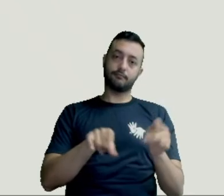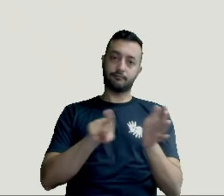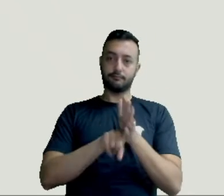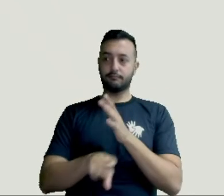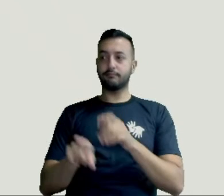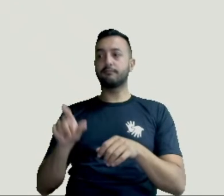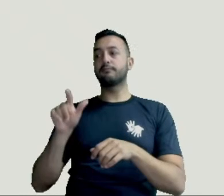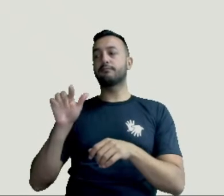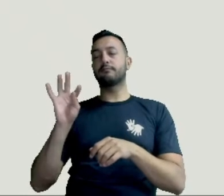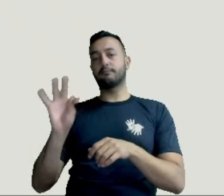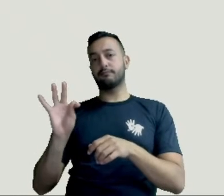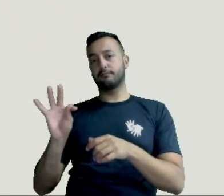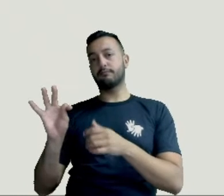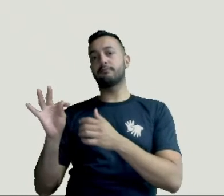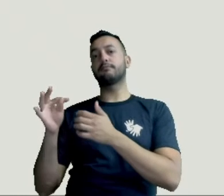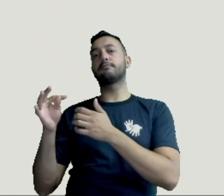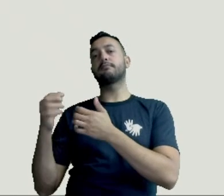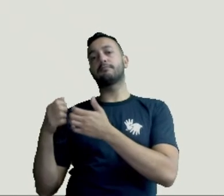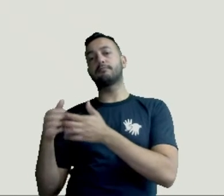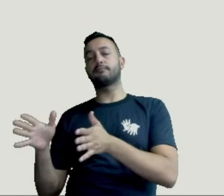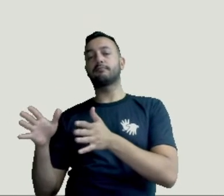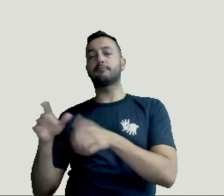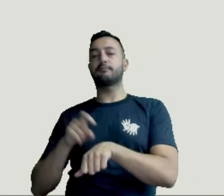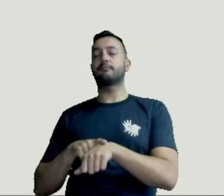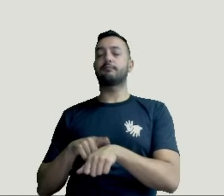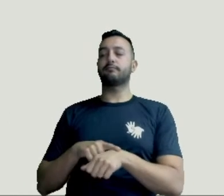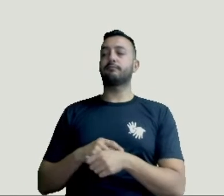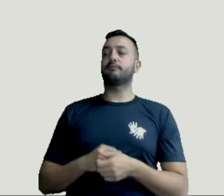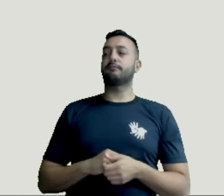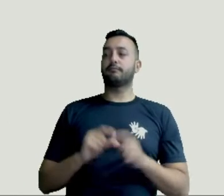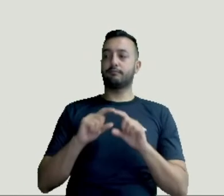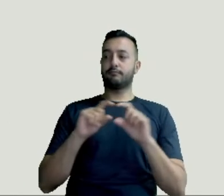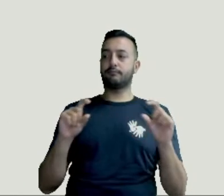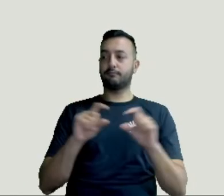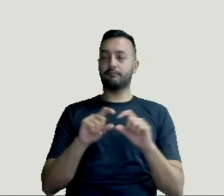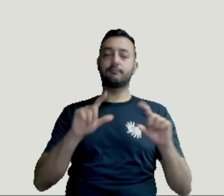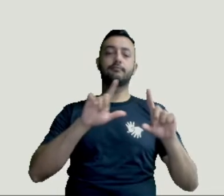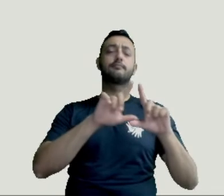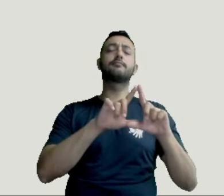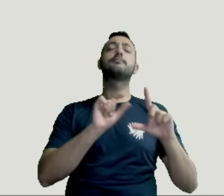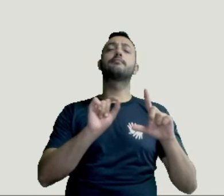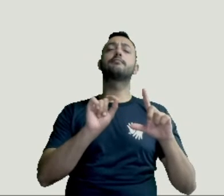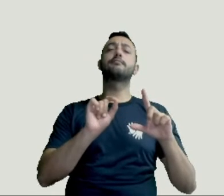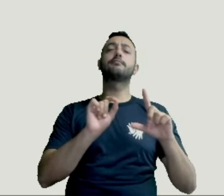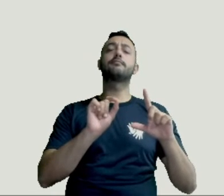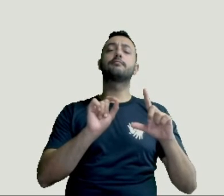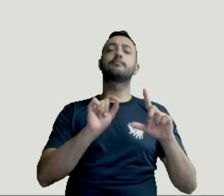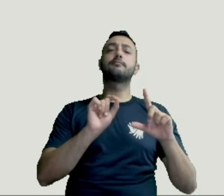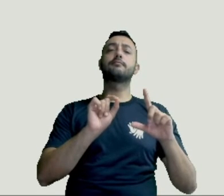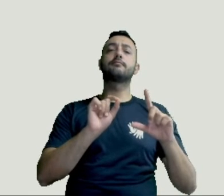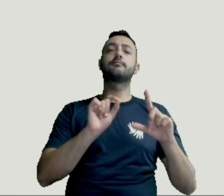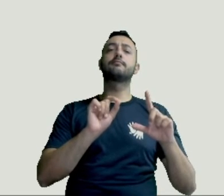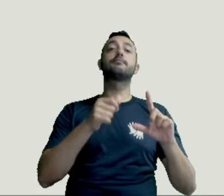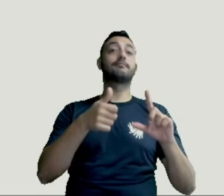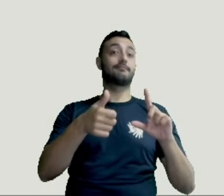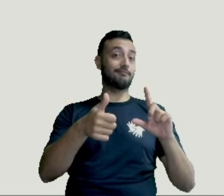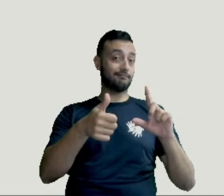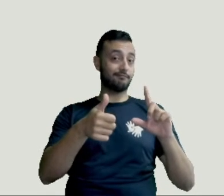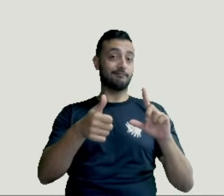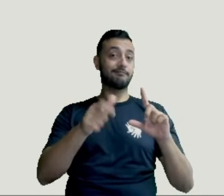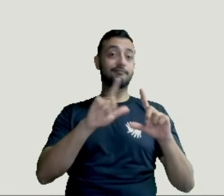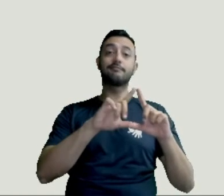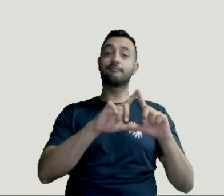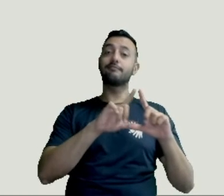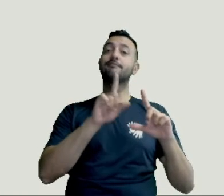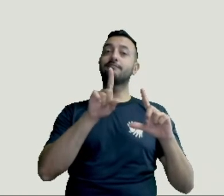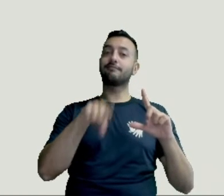inicial. Onde eu vou ter essa fórmula aí. Triângulo é o quê? Beleza, muito bem. O triângulo